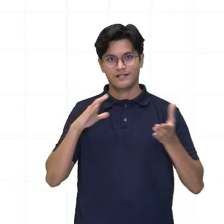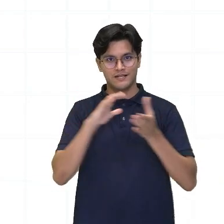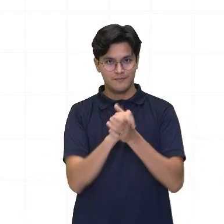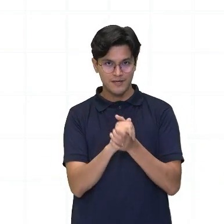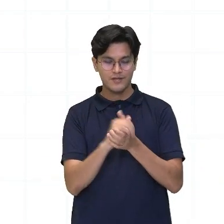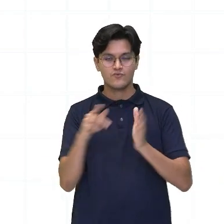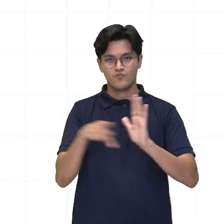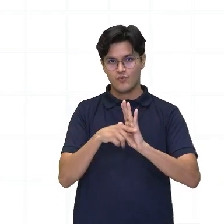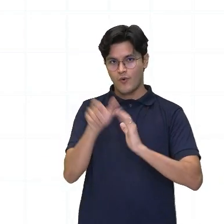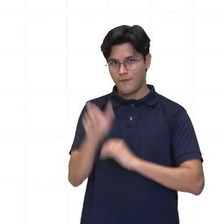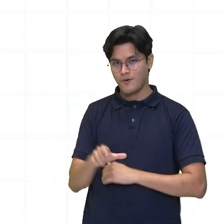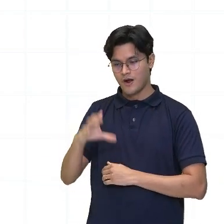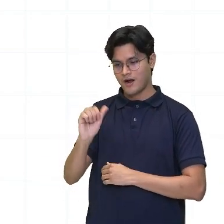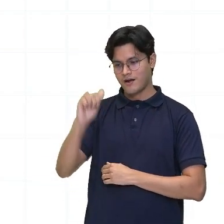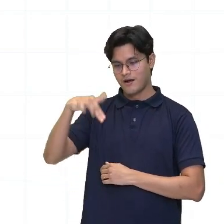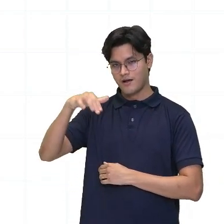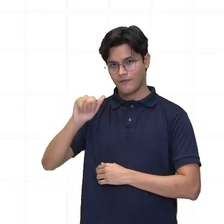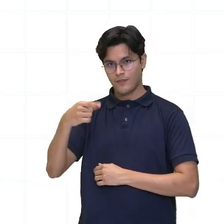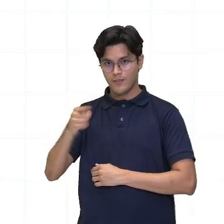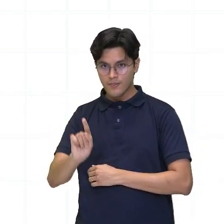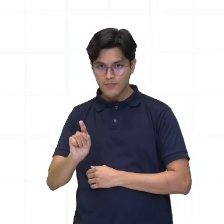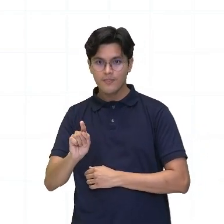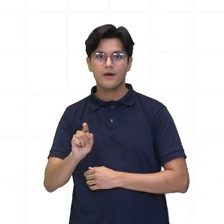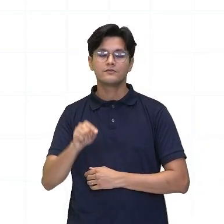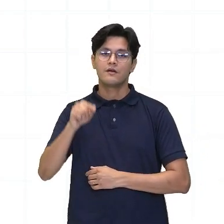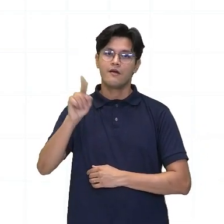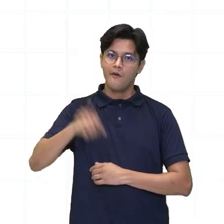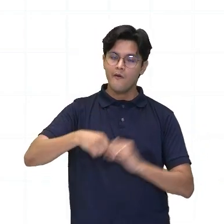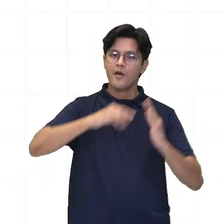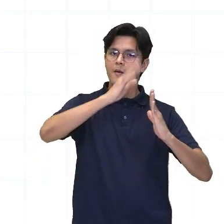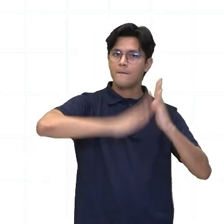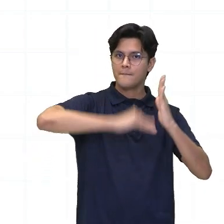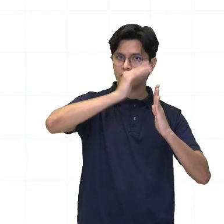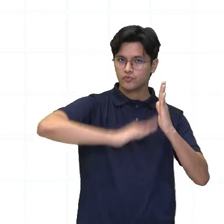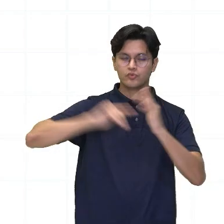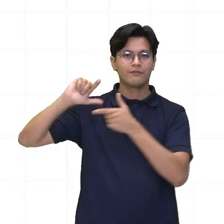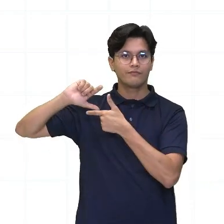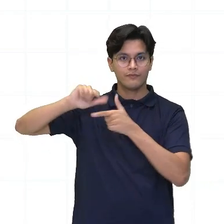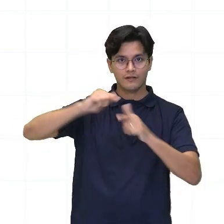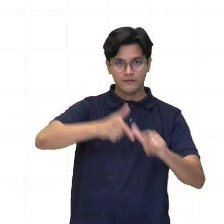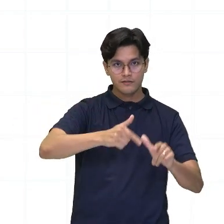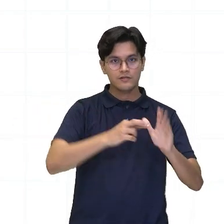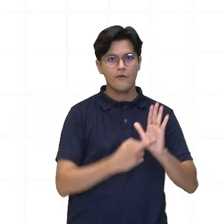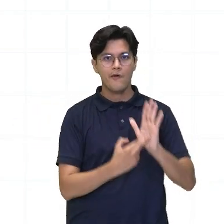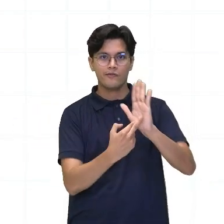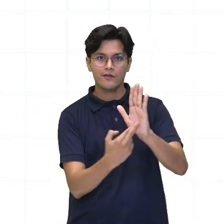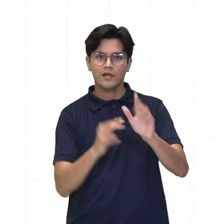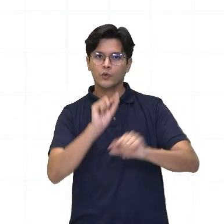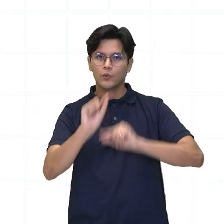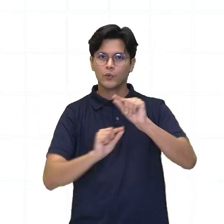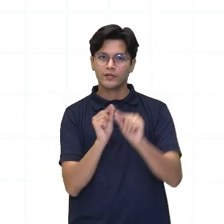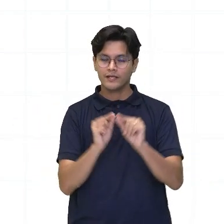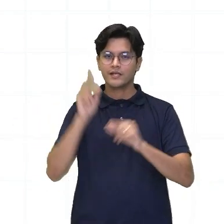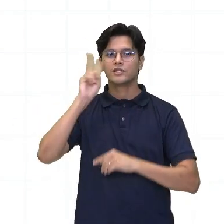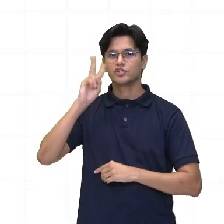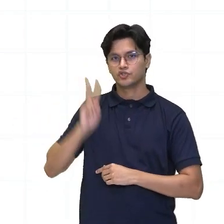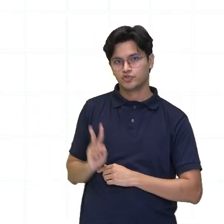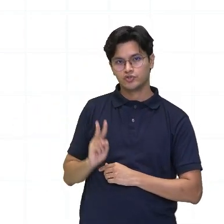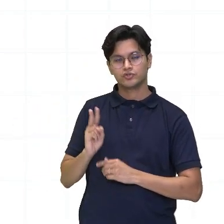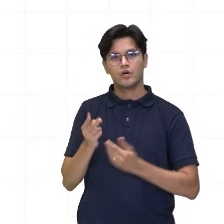pintura representacional que retrata a história bíblica das bodas de Caná, nas quais